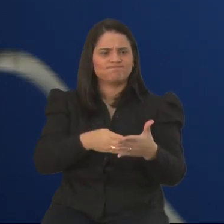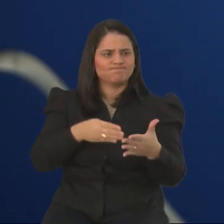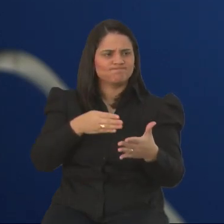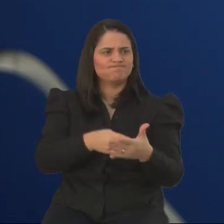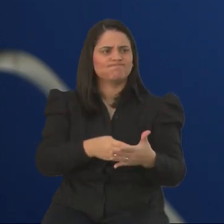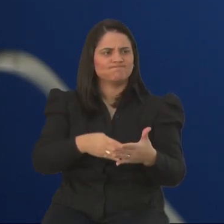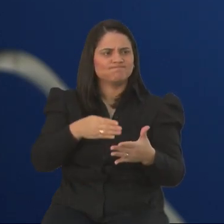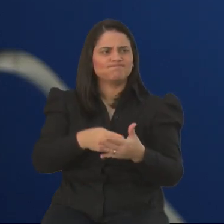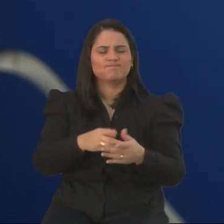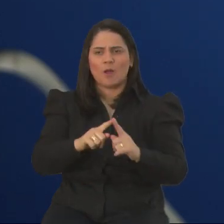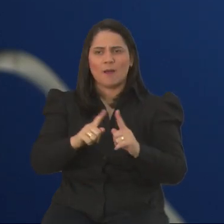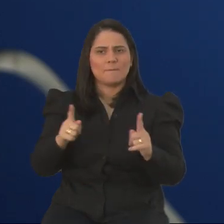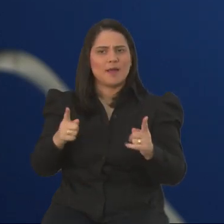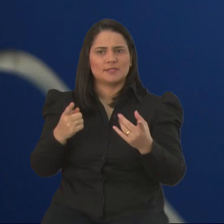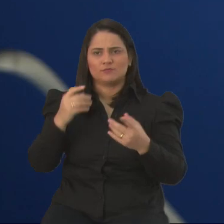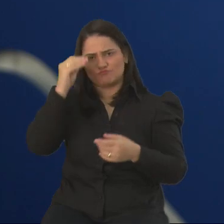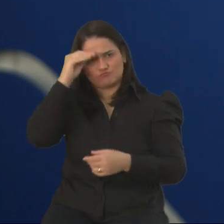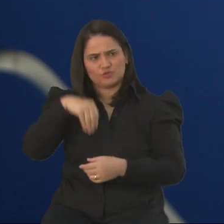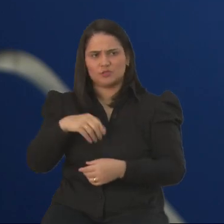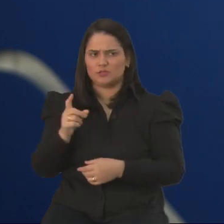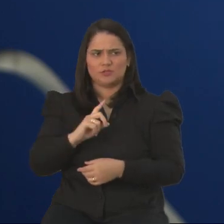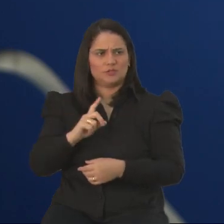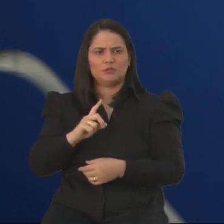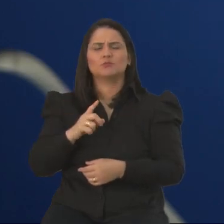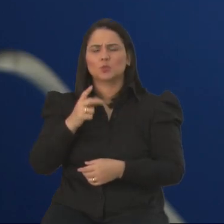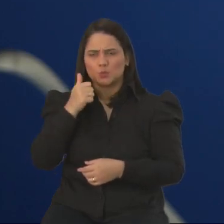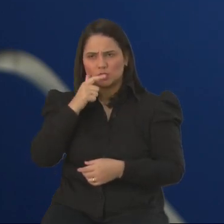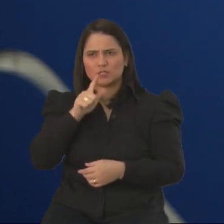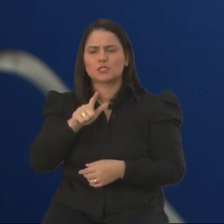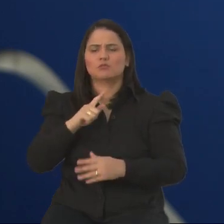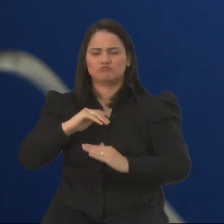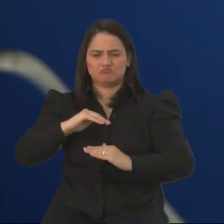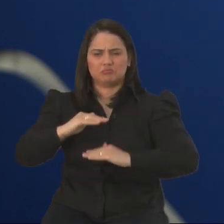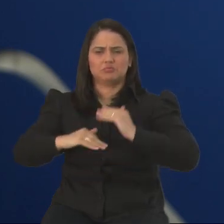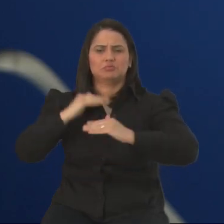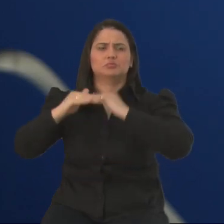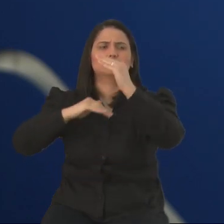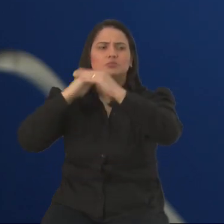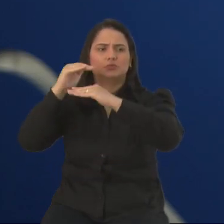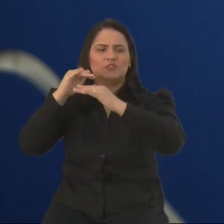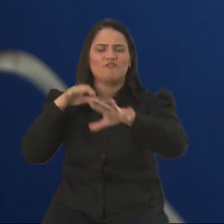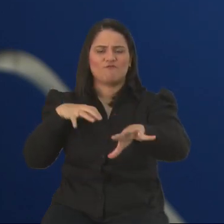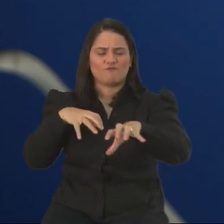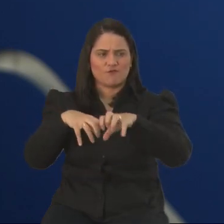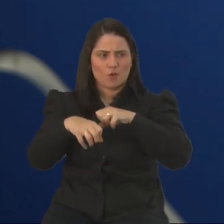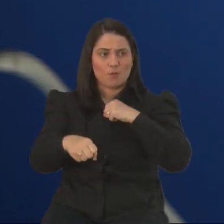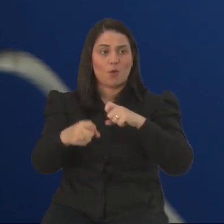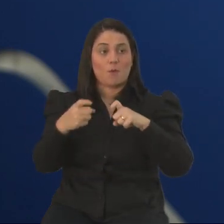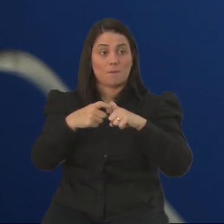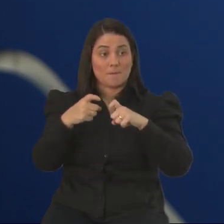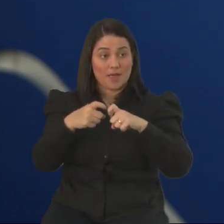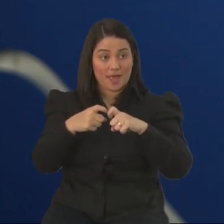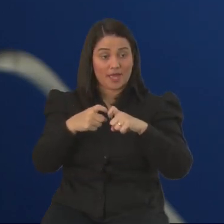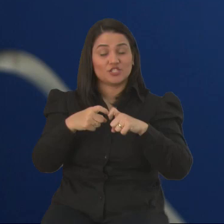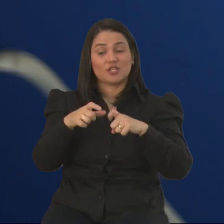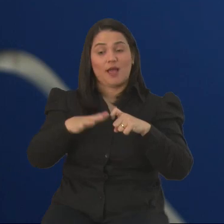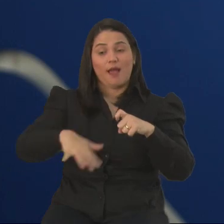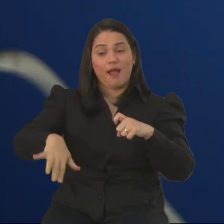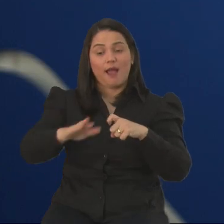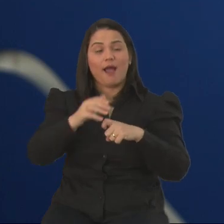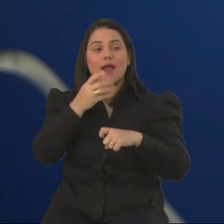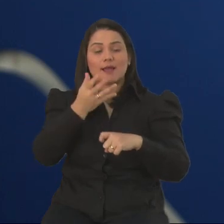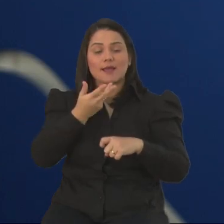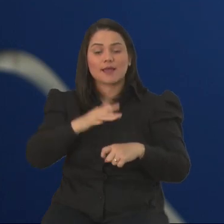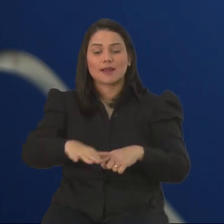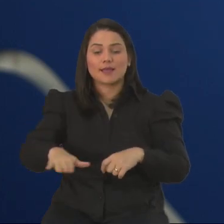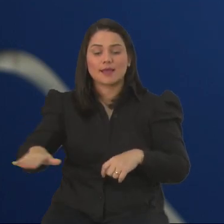abateu, desenvolveu sua carreira acadêmica, tornou-se médica, pediatra, sanitarista e